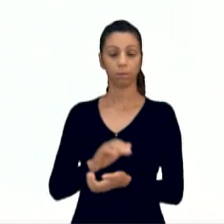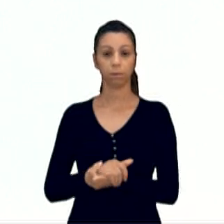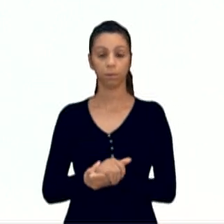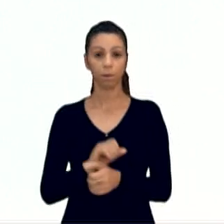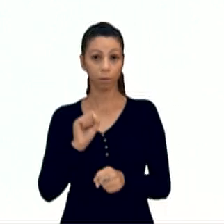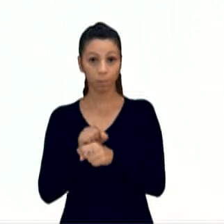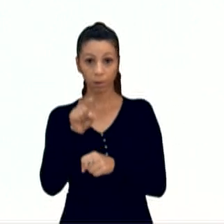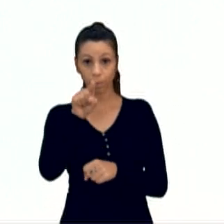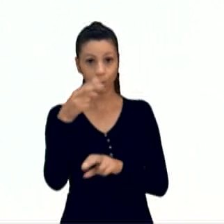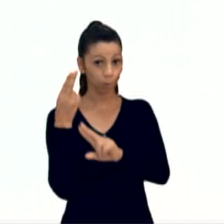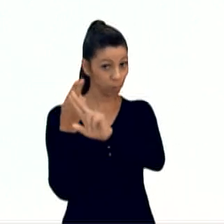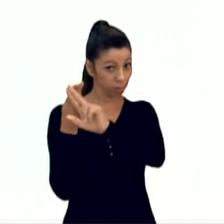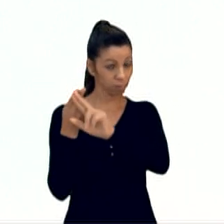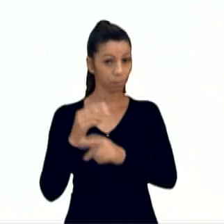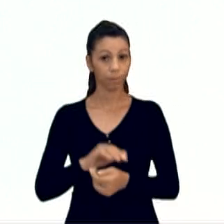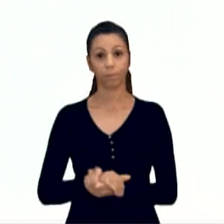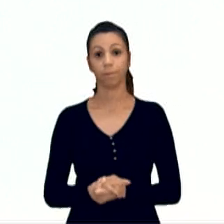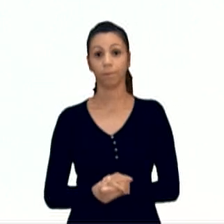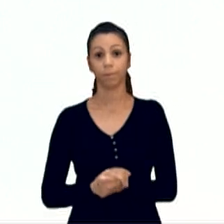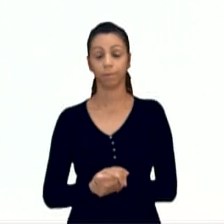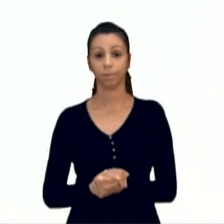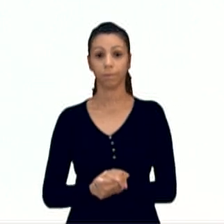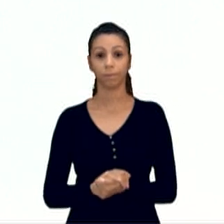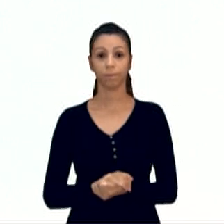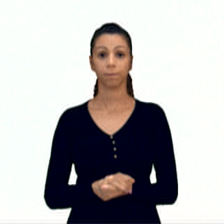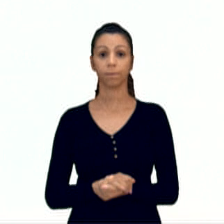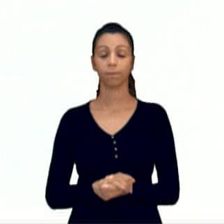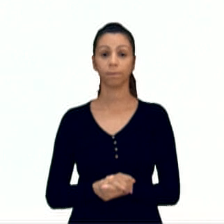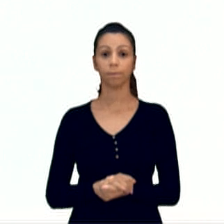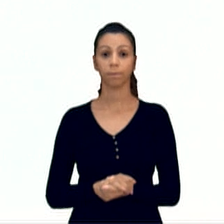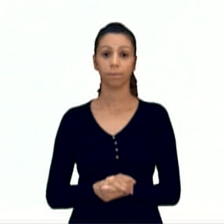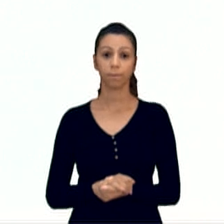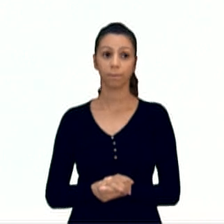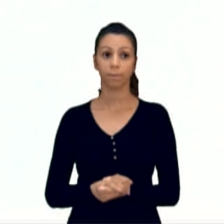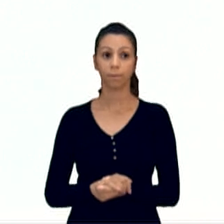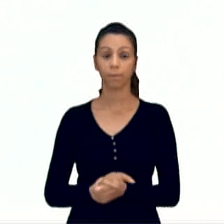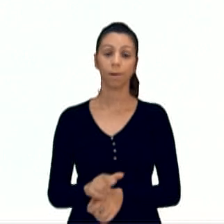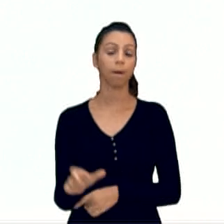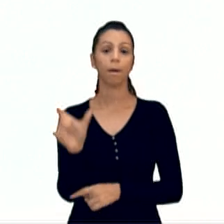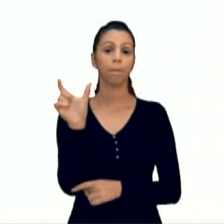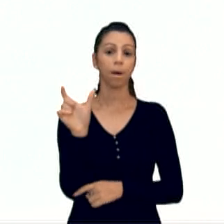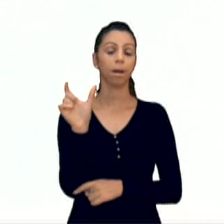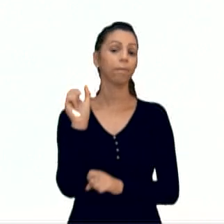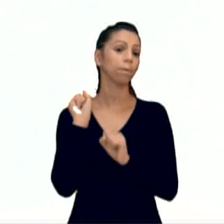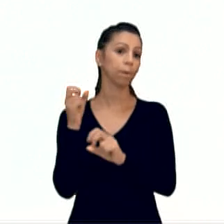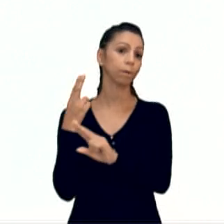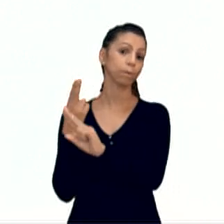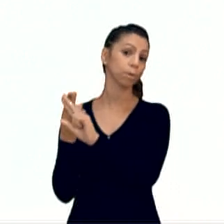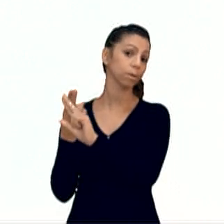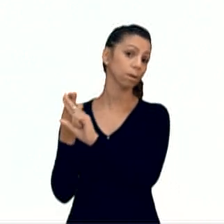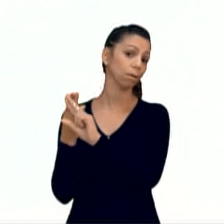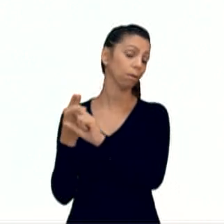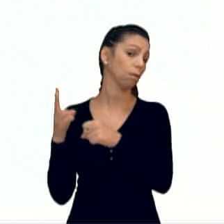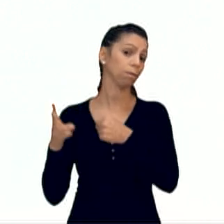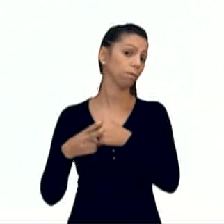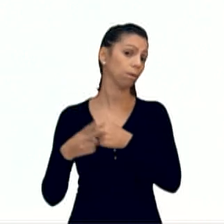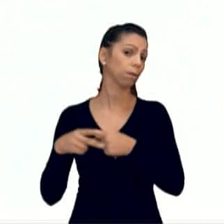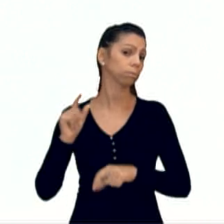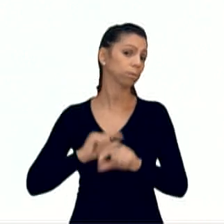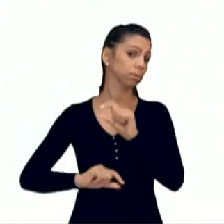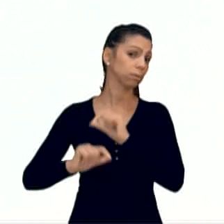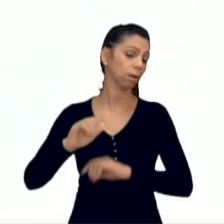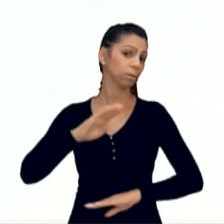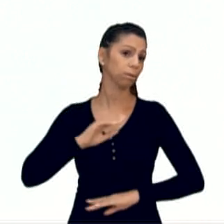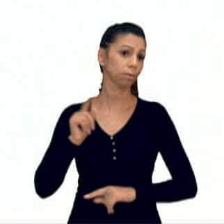Espero que vocês estejam usando. Então, ali, ó, qual a palavrinha que nós podemos usar? Qual modal verbo nós vamos usar nessa